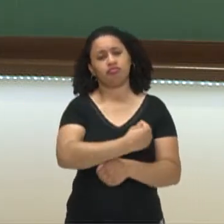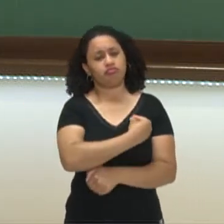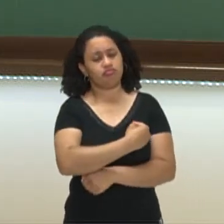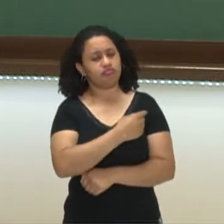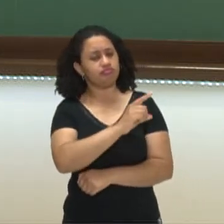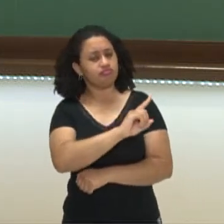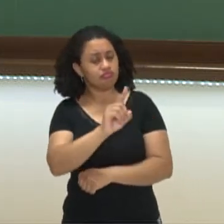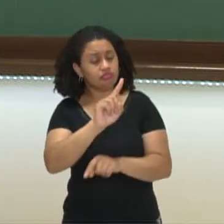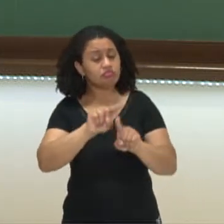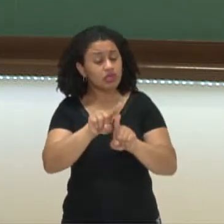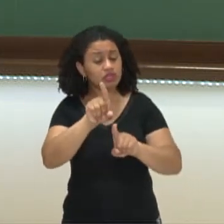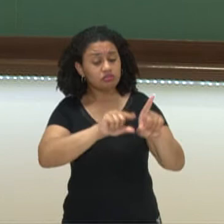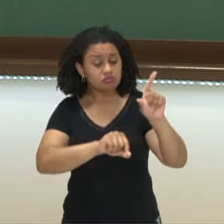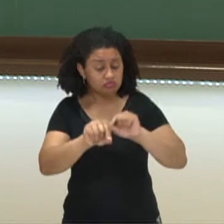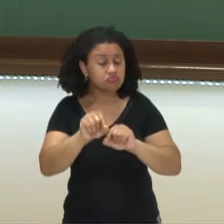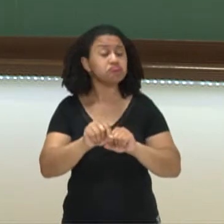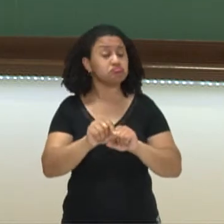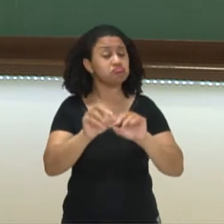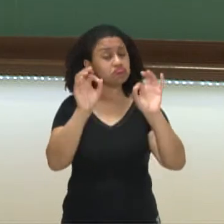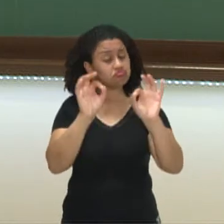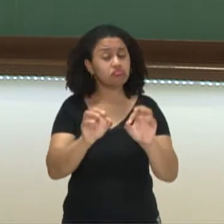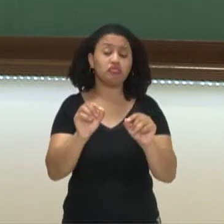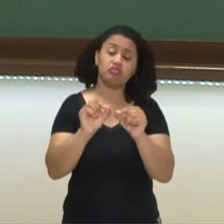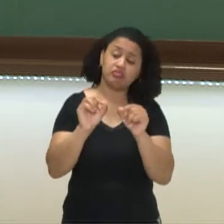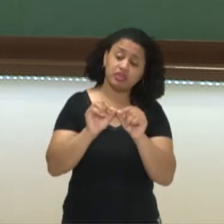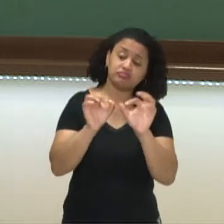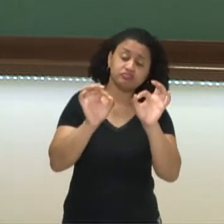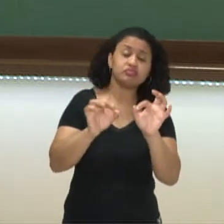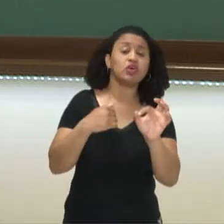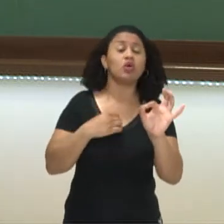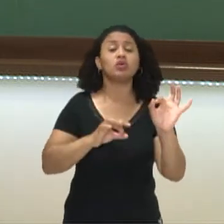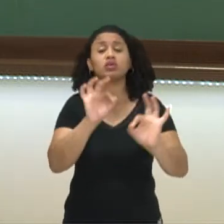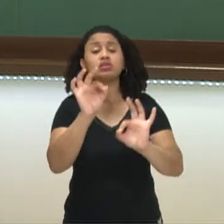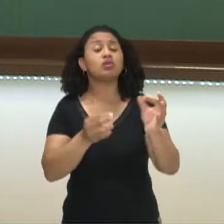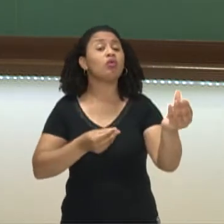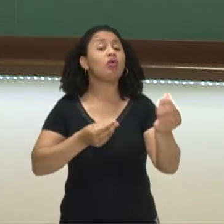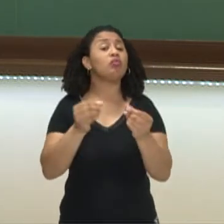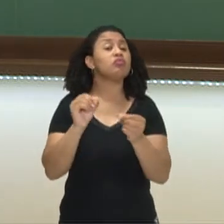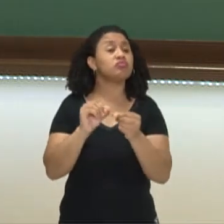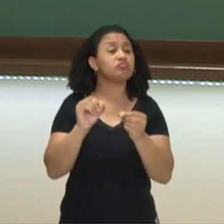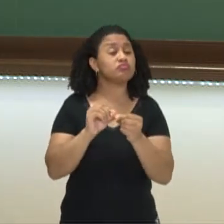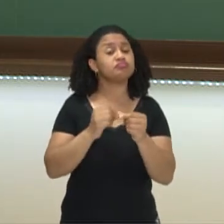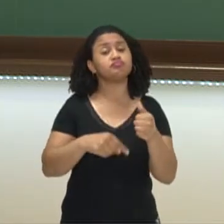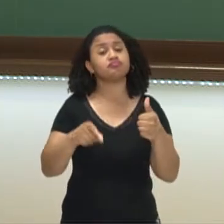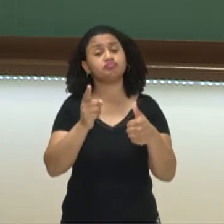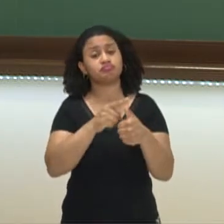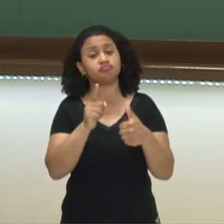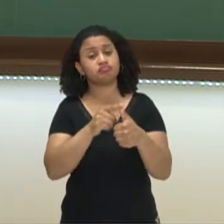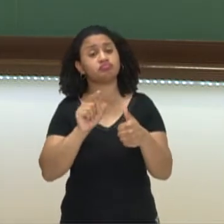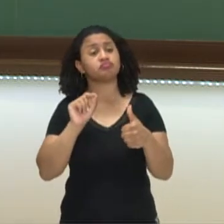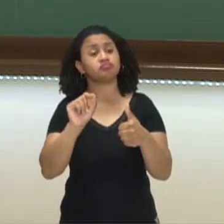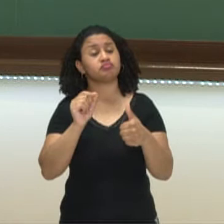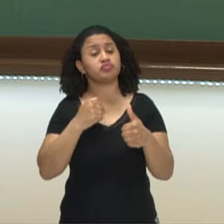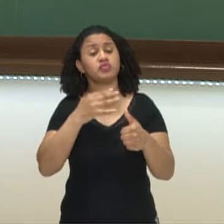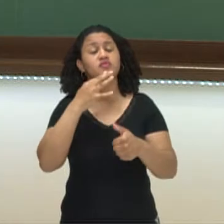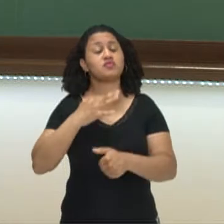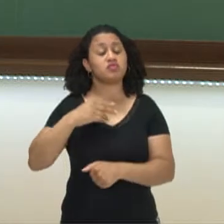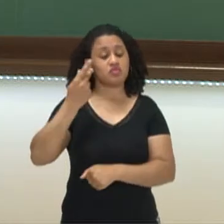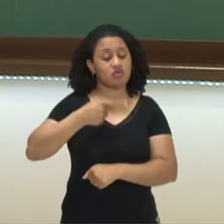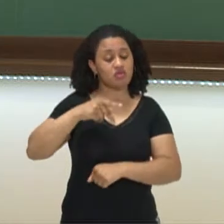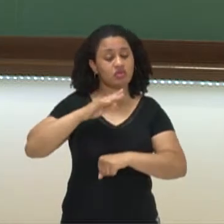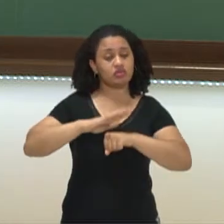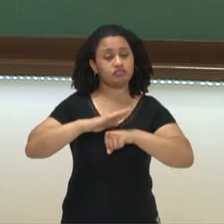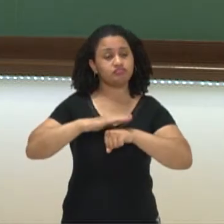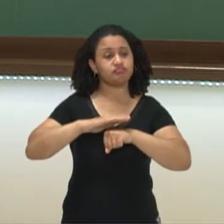uma escolha que seja bem feita, bem planejada. Como você pode fazer isso? Em primeiro lugar, se